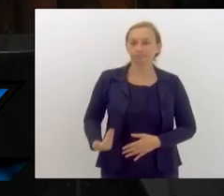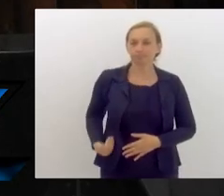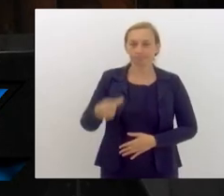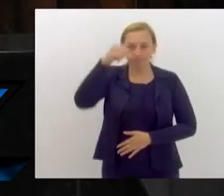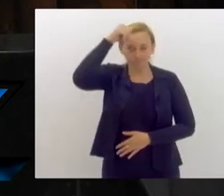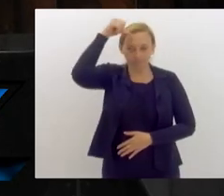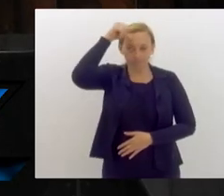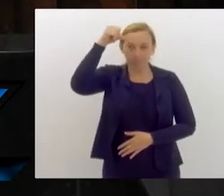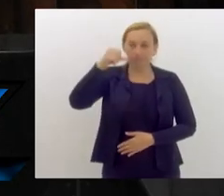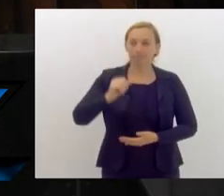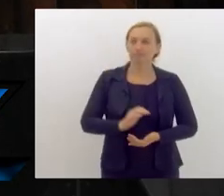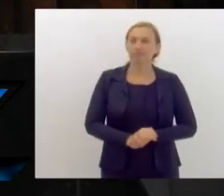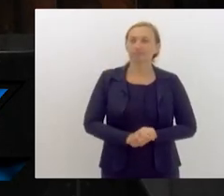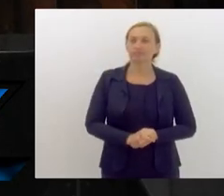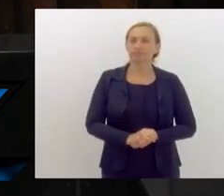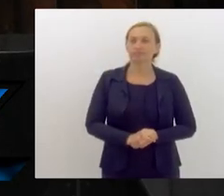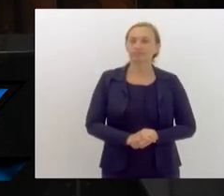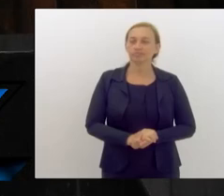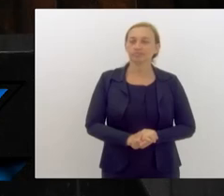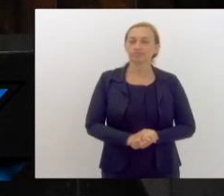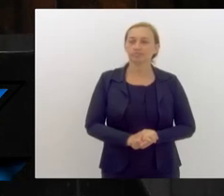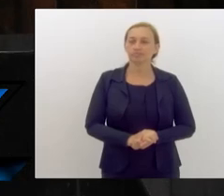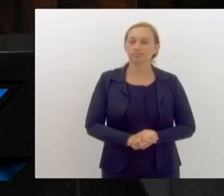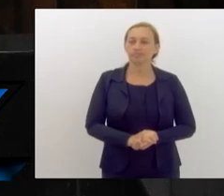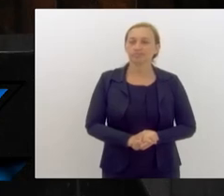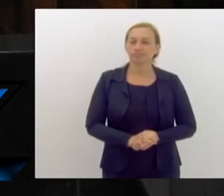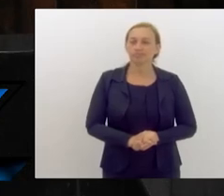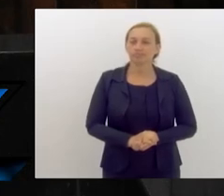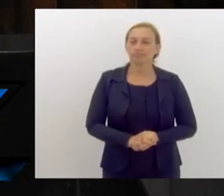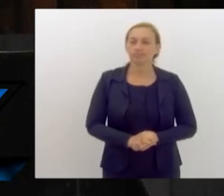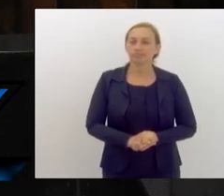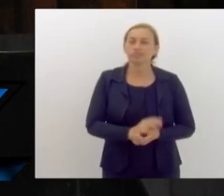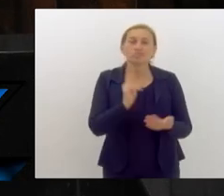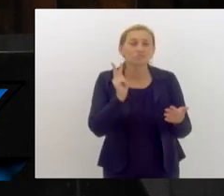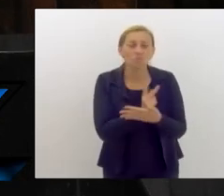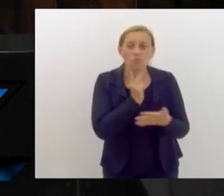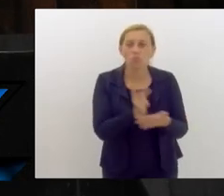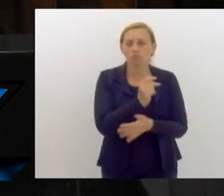tem delicadeza que o prefeito de Petrópolis